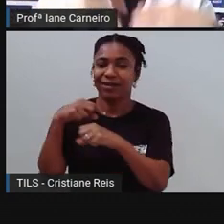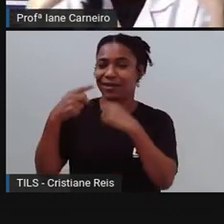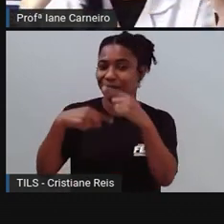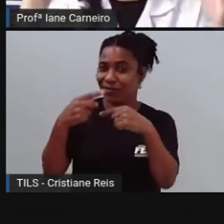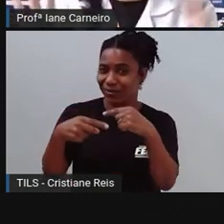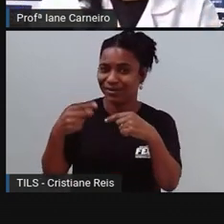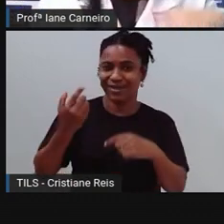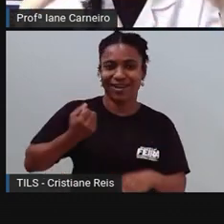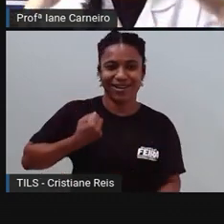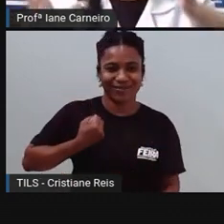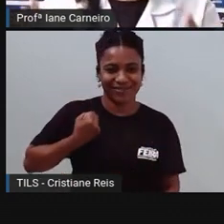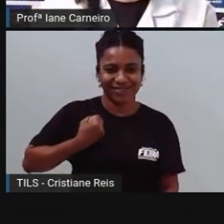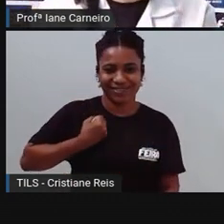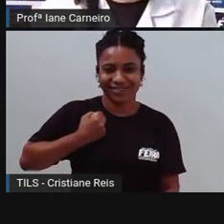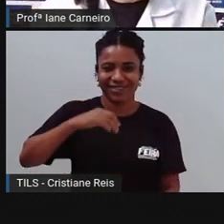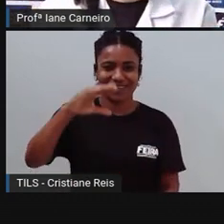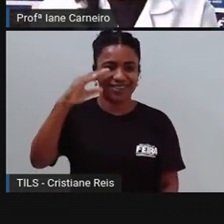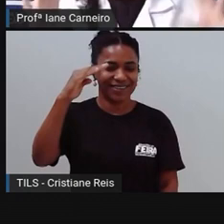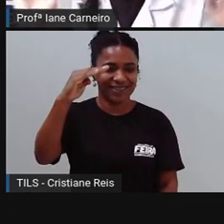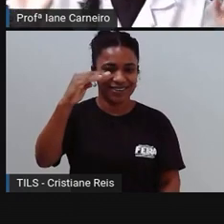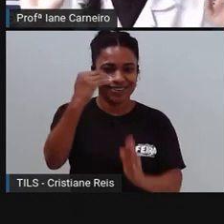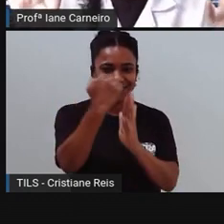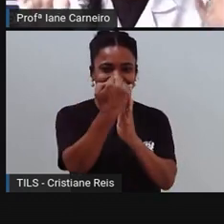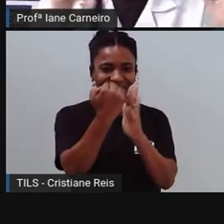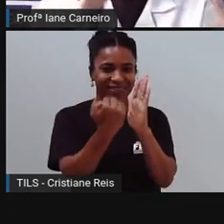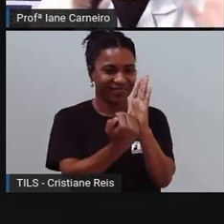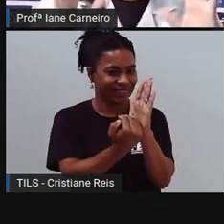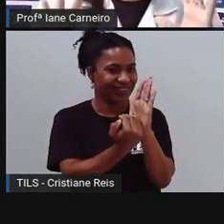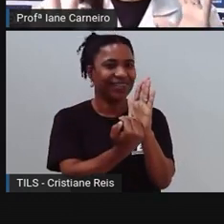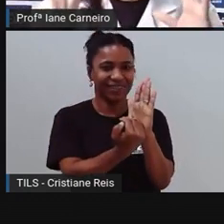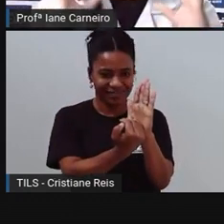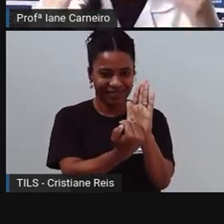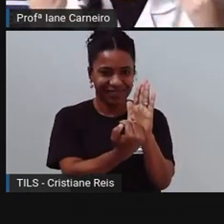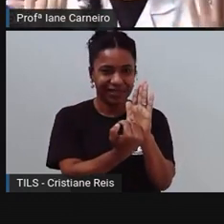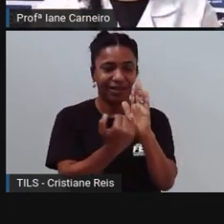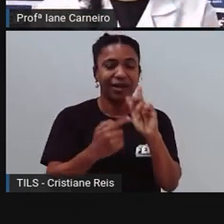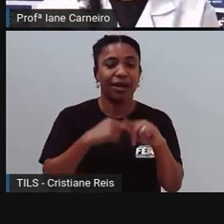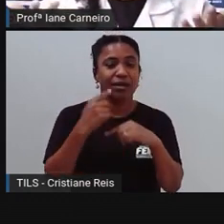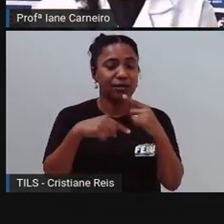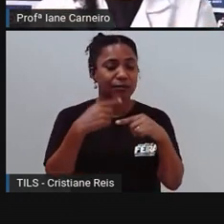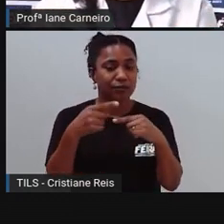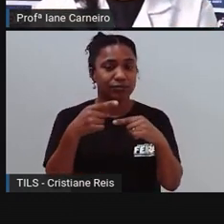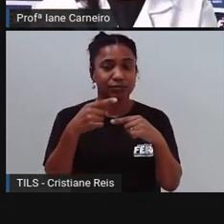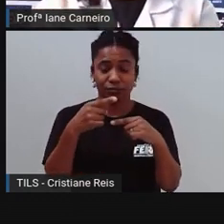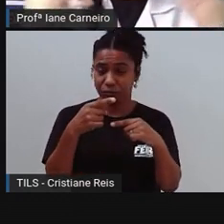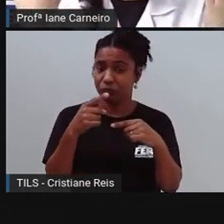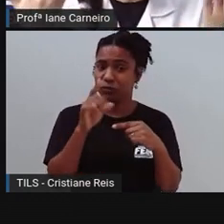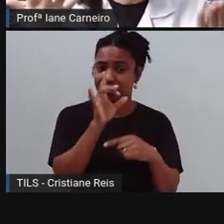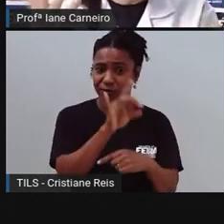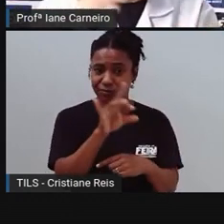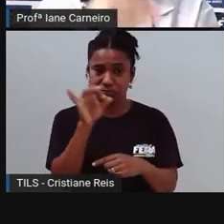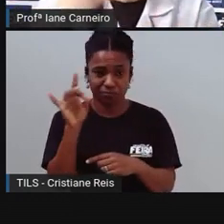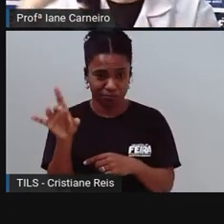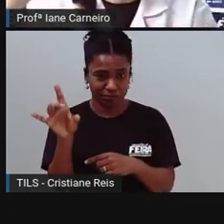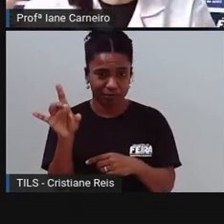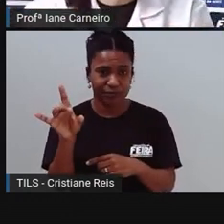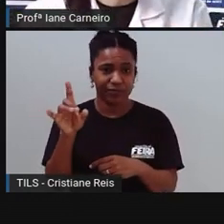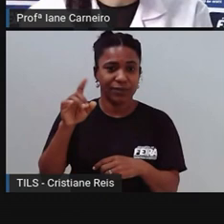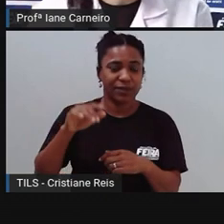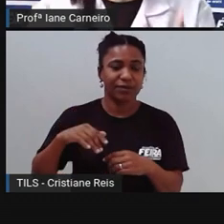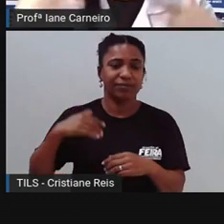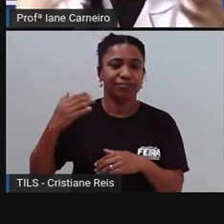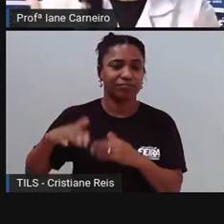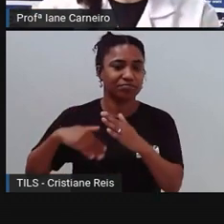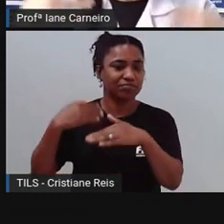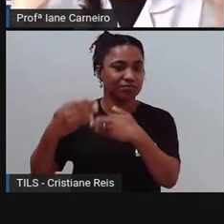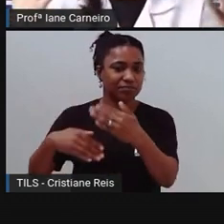né? A conta armadinha lá. E aí, cada coisa, né, para eu explicar isso para vocês, em cada momento,